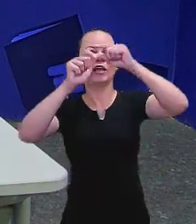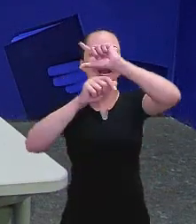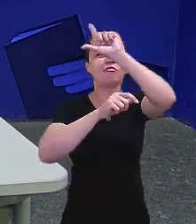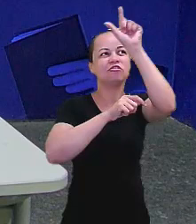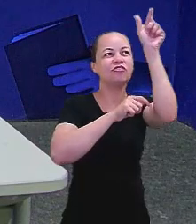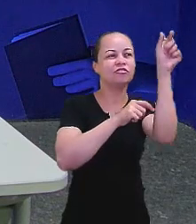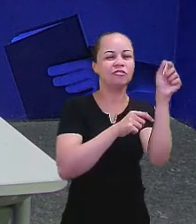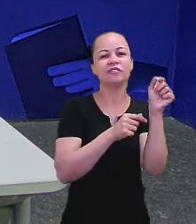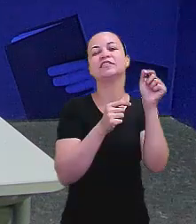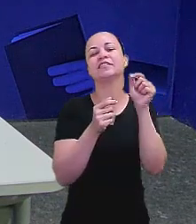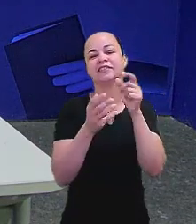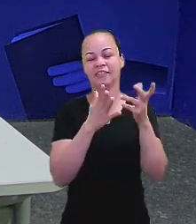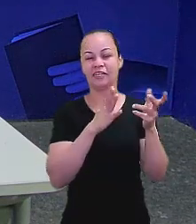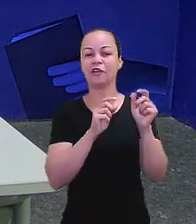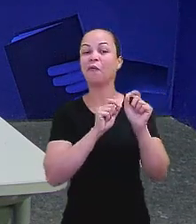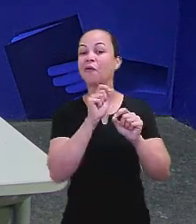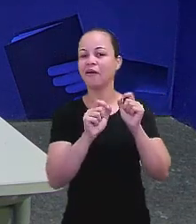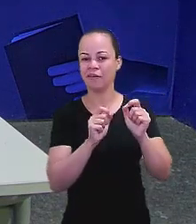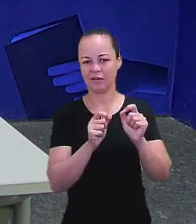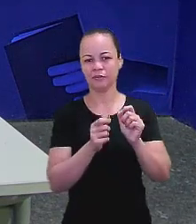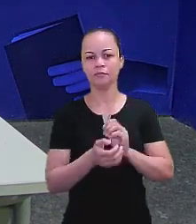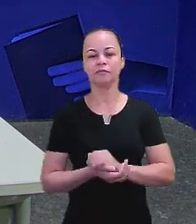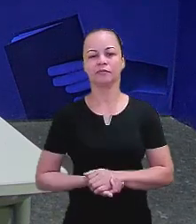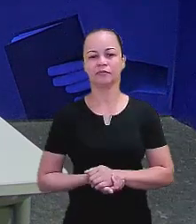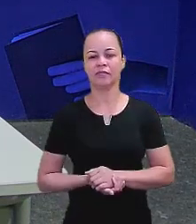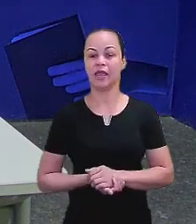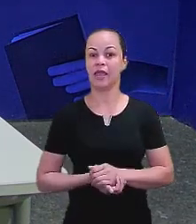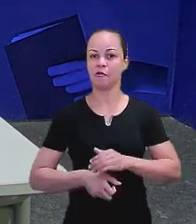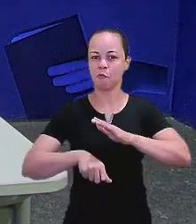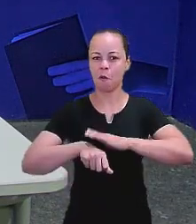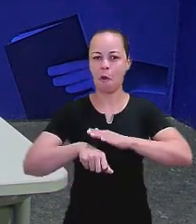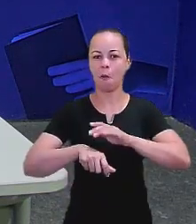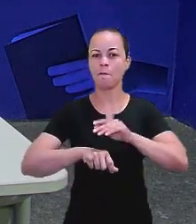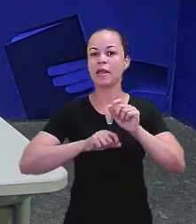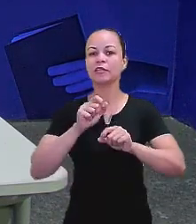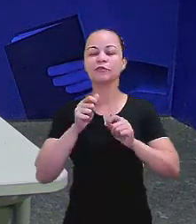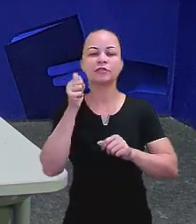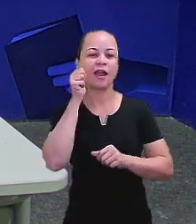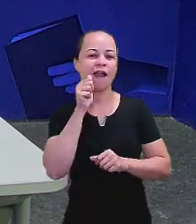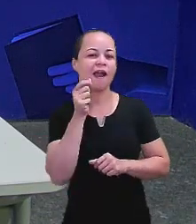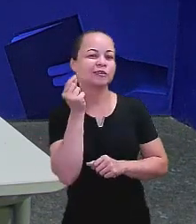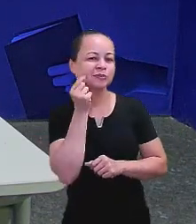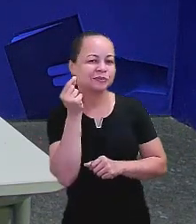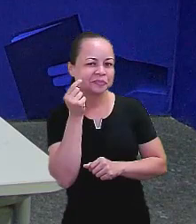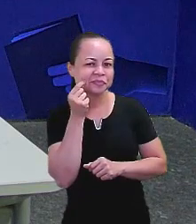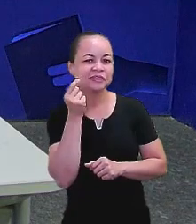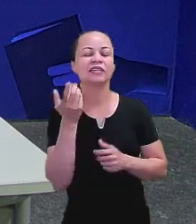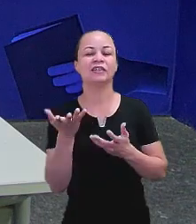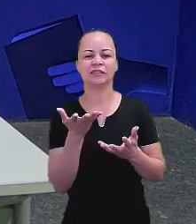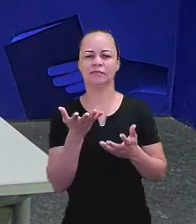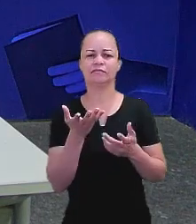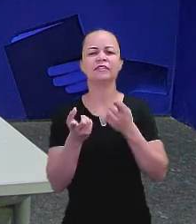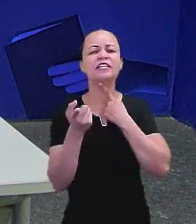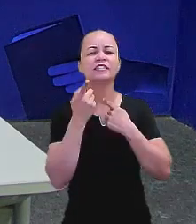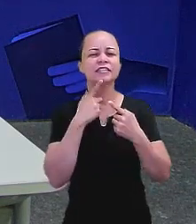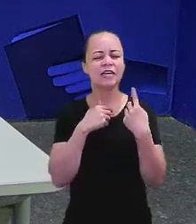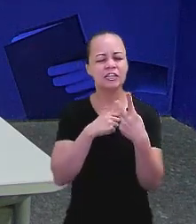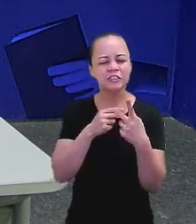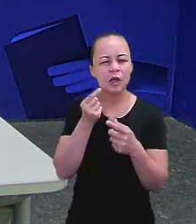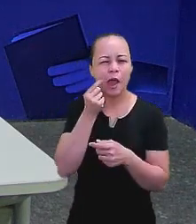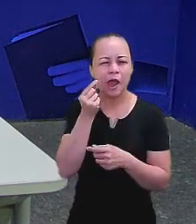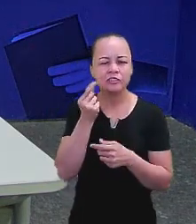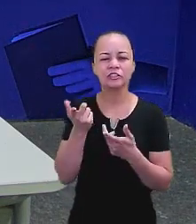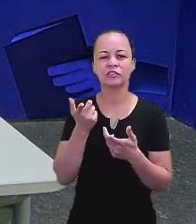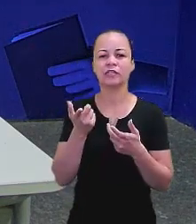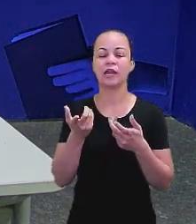E olha só, era a vez da ratinha. Deseja, ratinha, nós temos